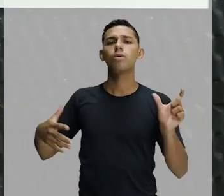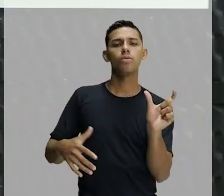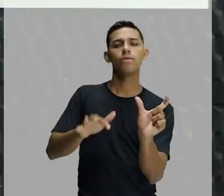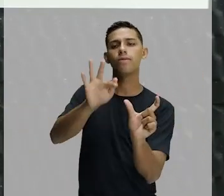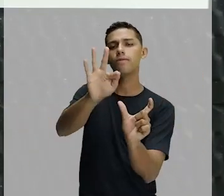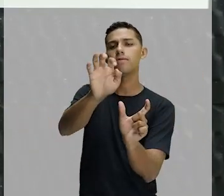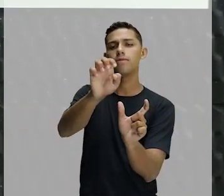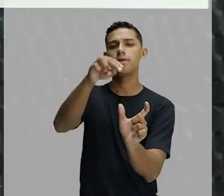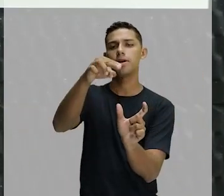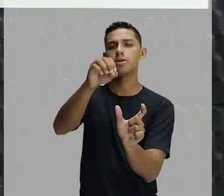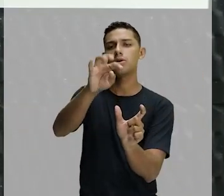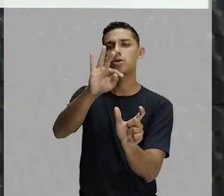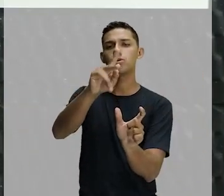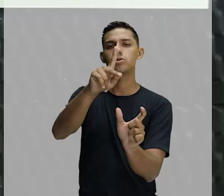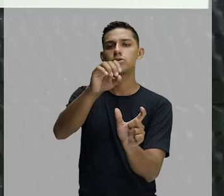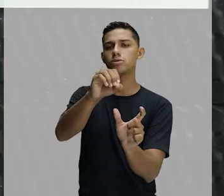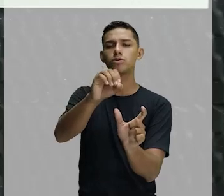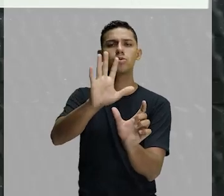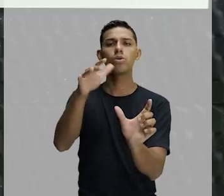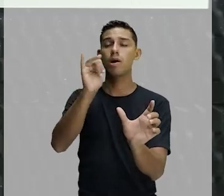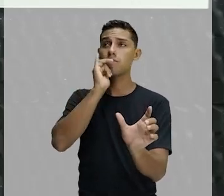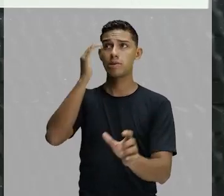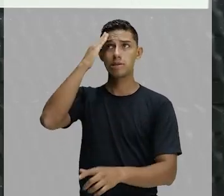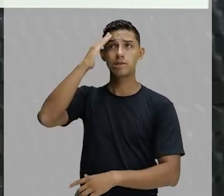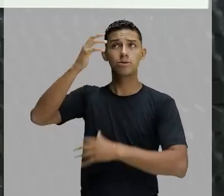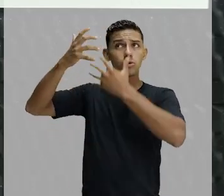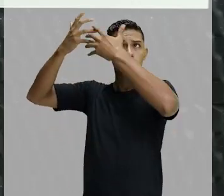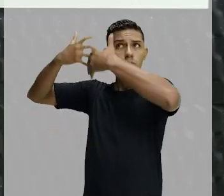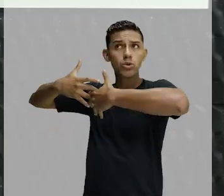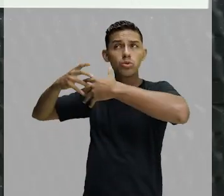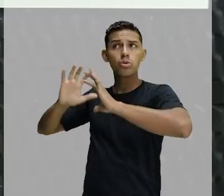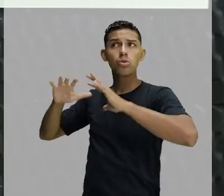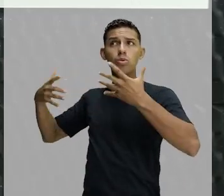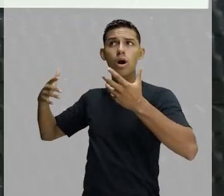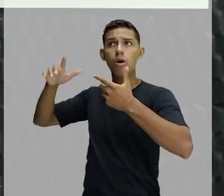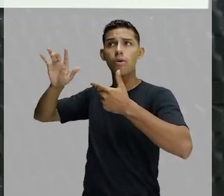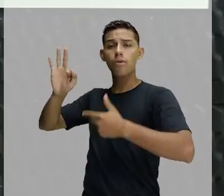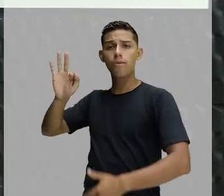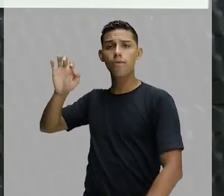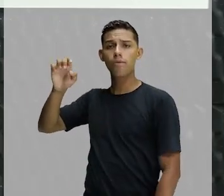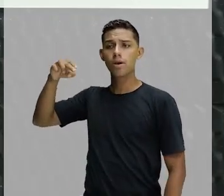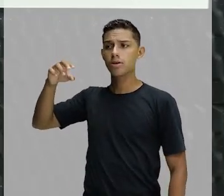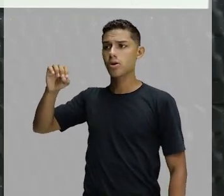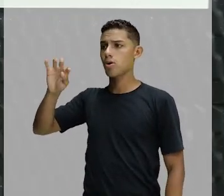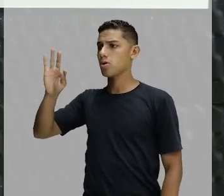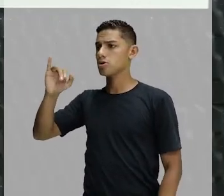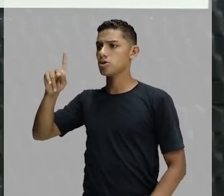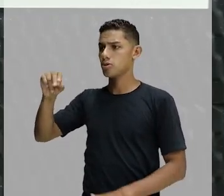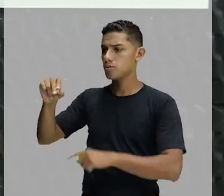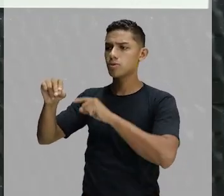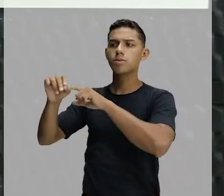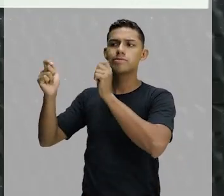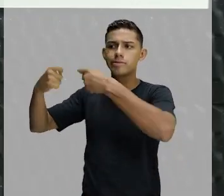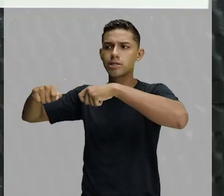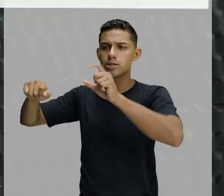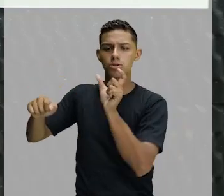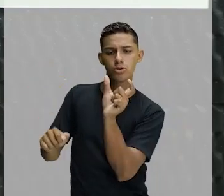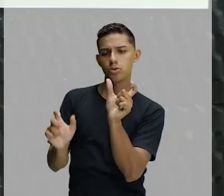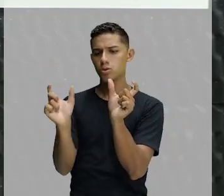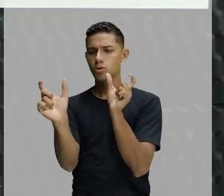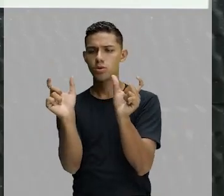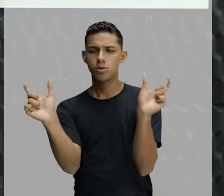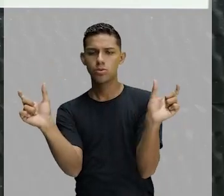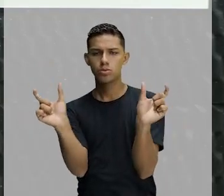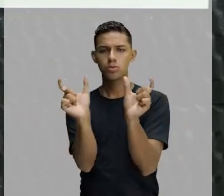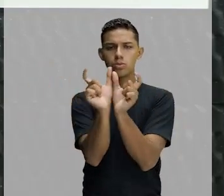me saber qual é o genótipo do indivíduo da geração F1, eu tenho que cruzar esses dois indivíduos aqui. Como é que eu